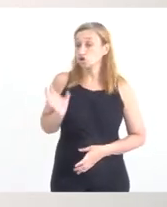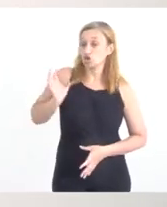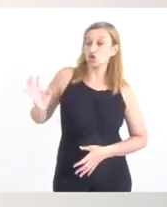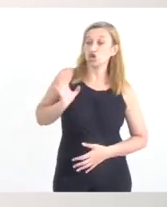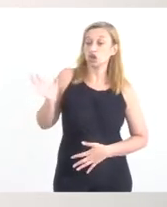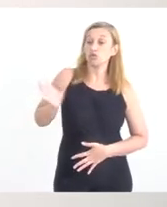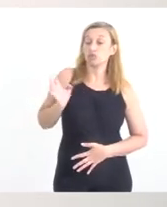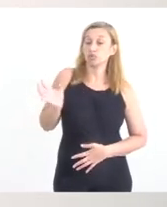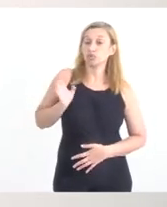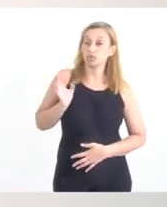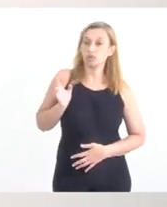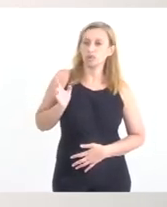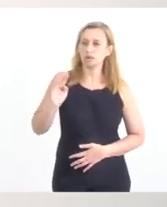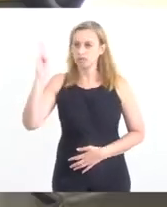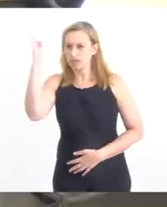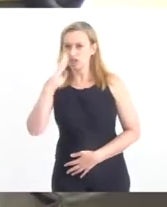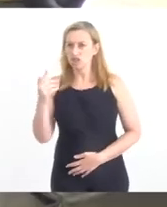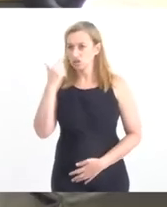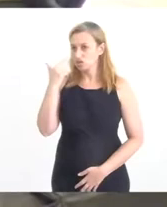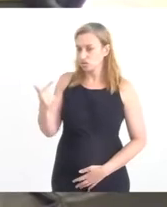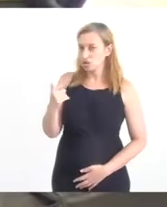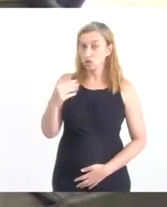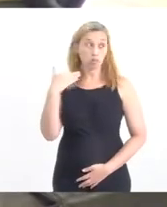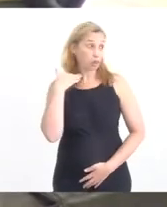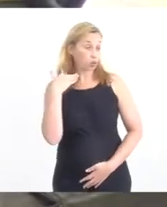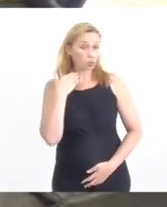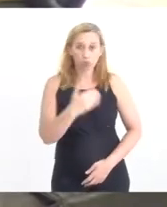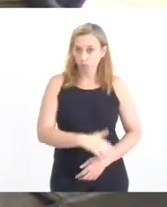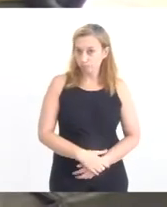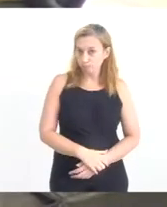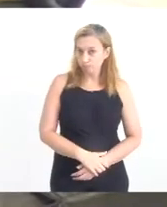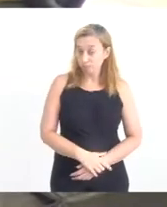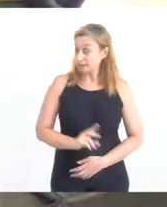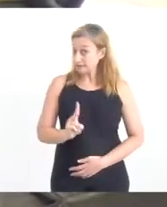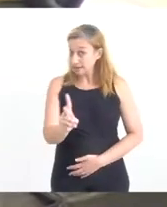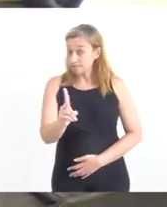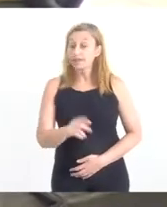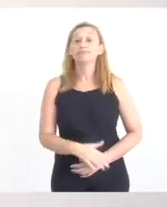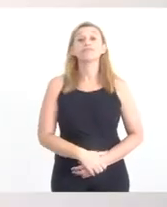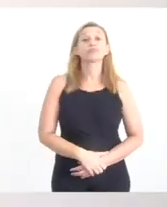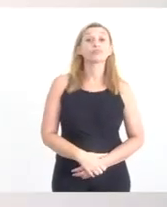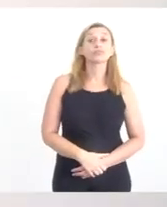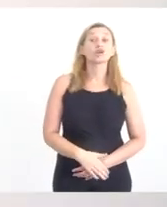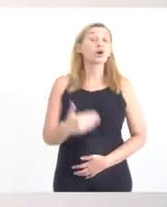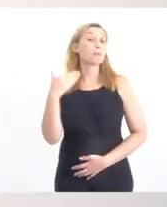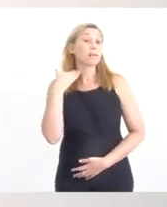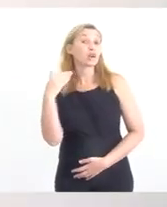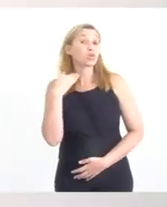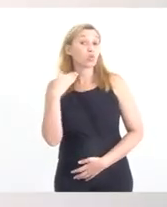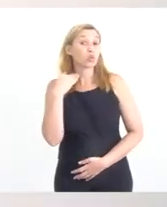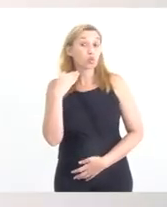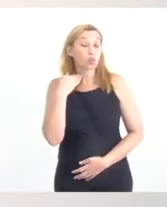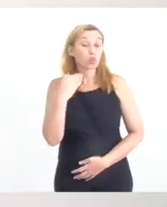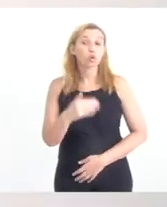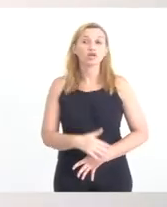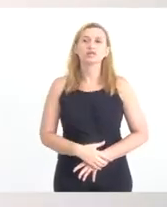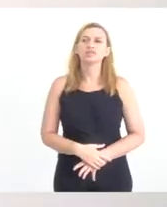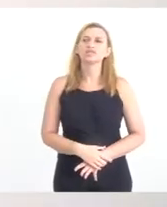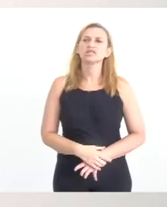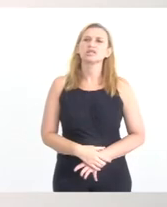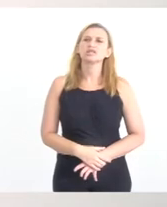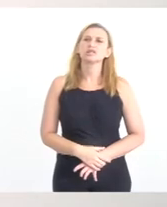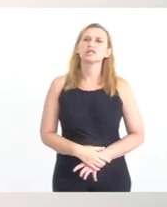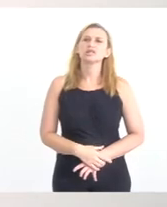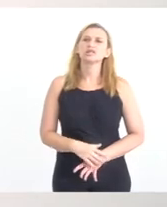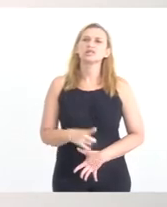brasileiros a gente via os bancos Os de sempre os bancos que tiveram